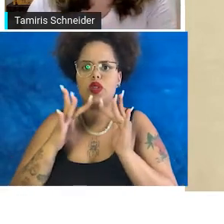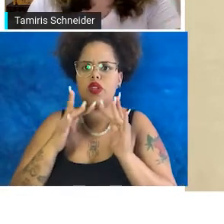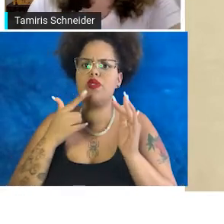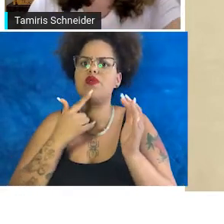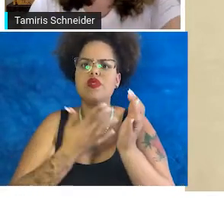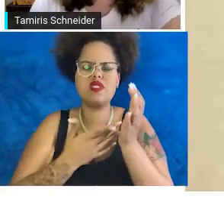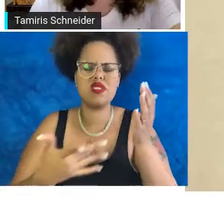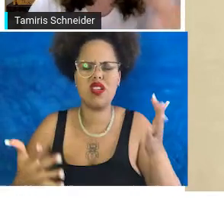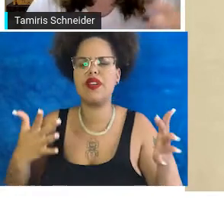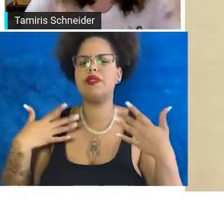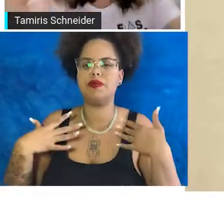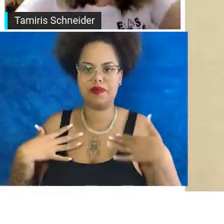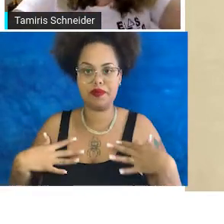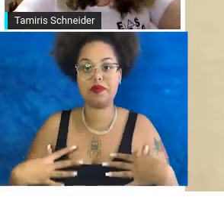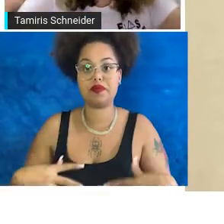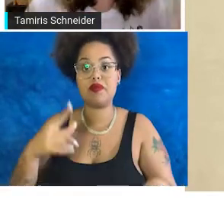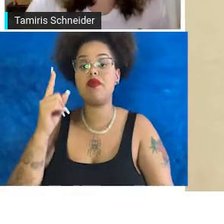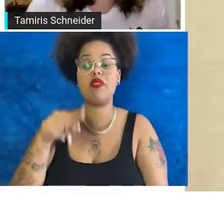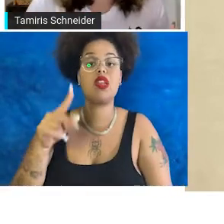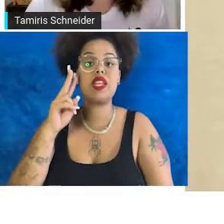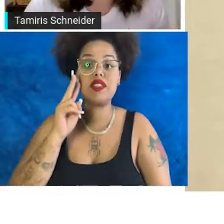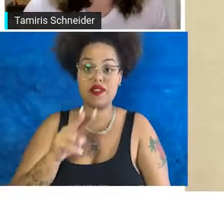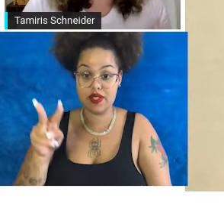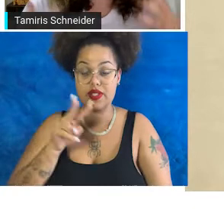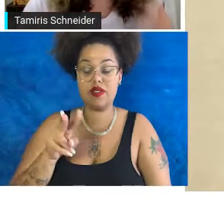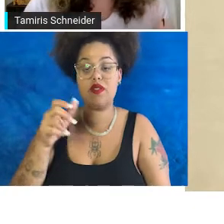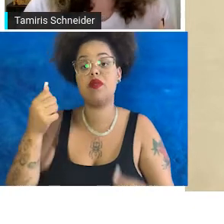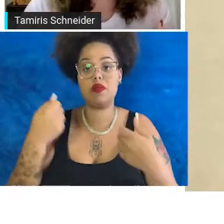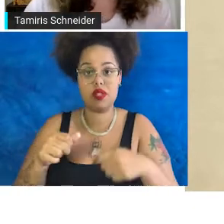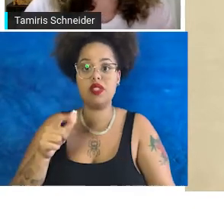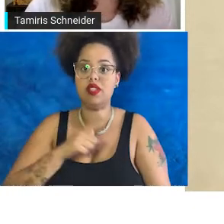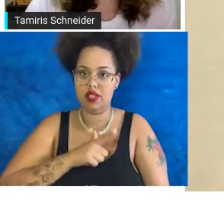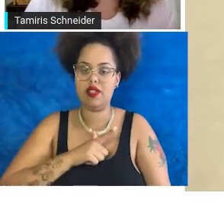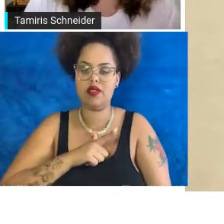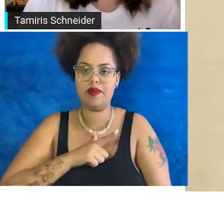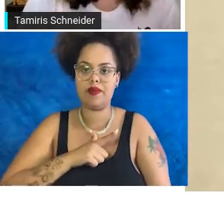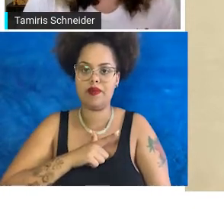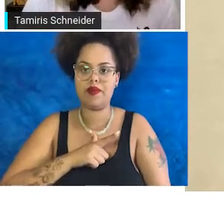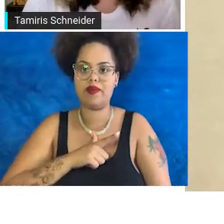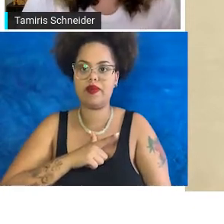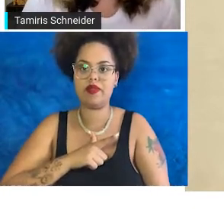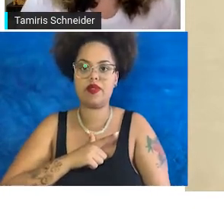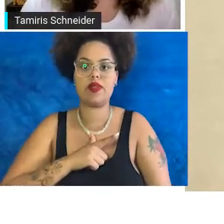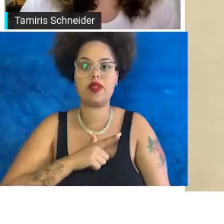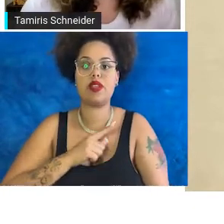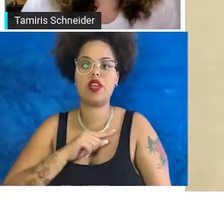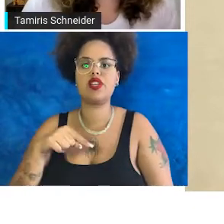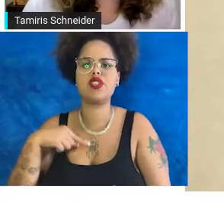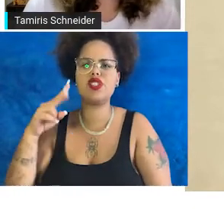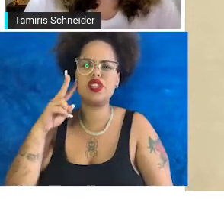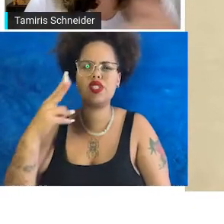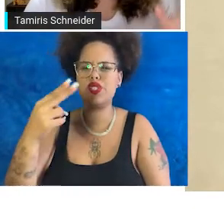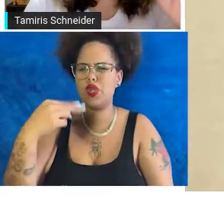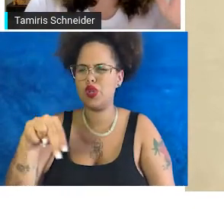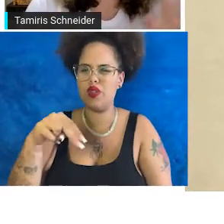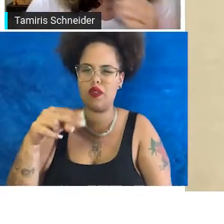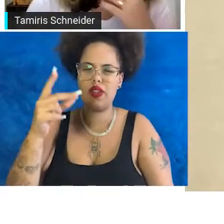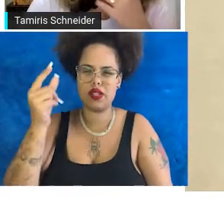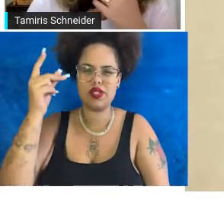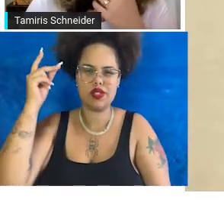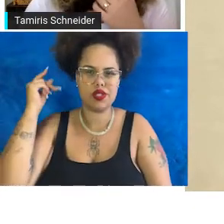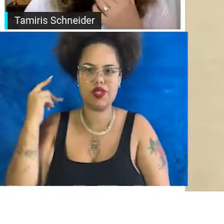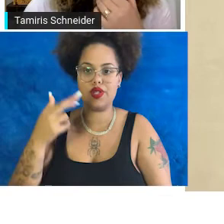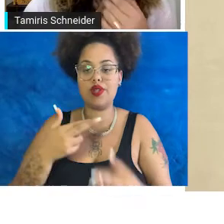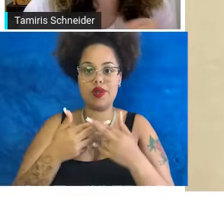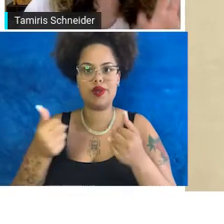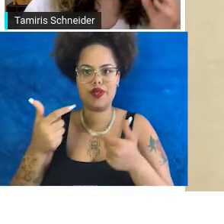com corpos e tudo mais. É visível isso nela, tem que ter essa coisa. Se a gente assistir umas novelas antigas, assim, umas